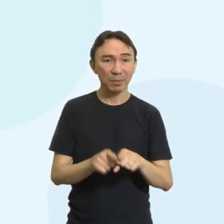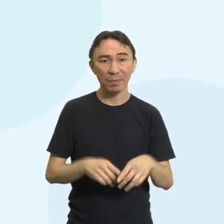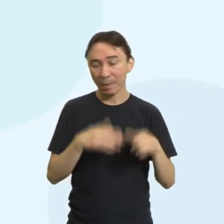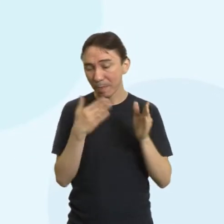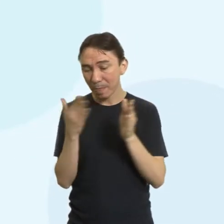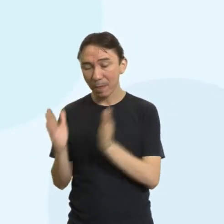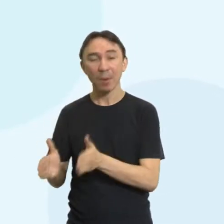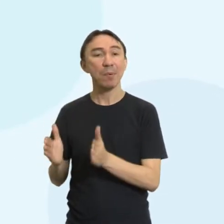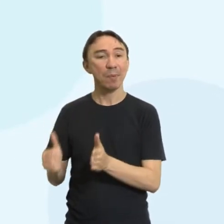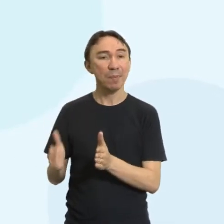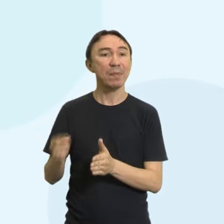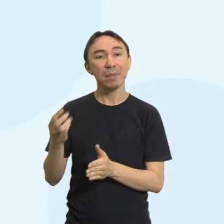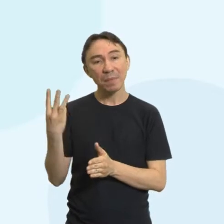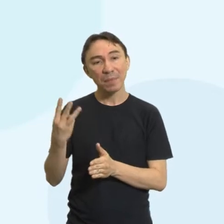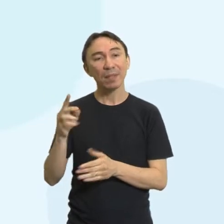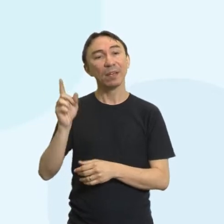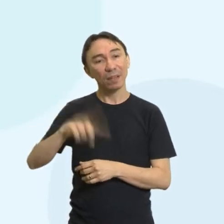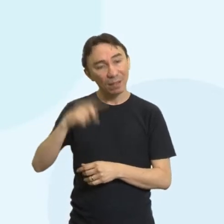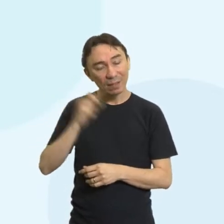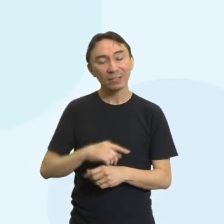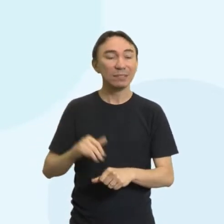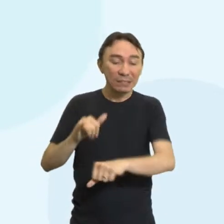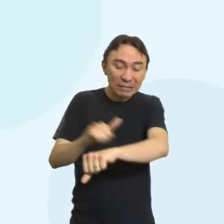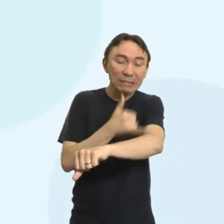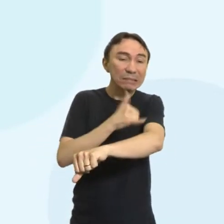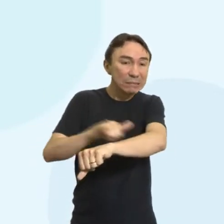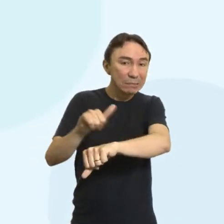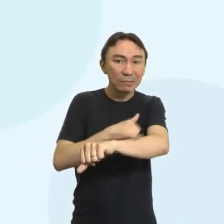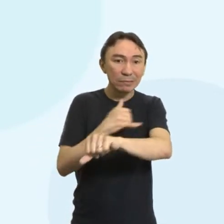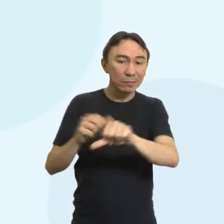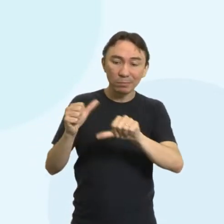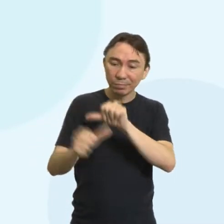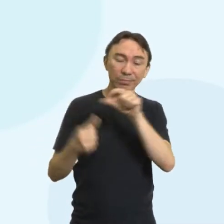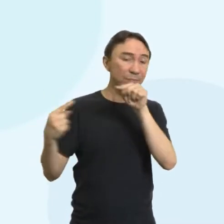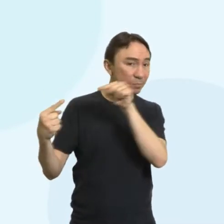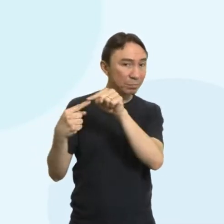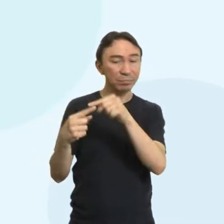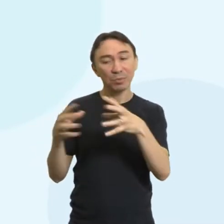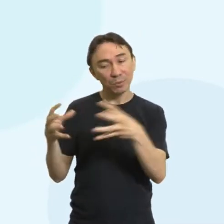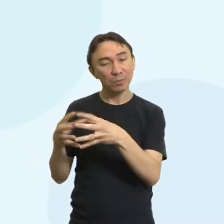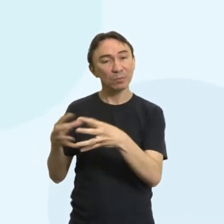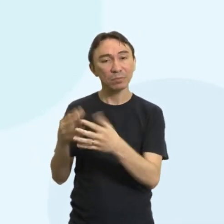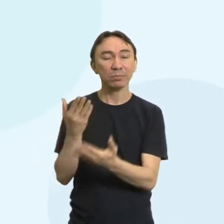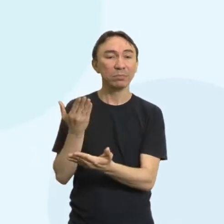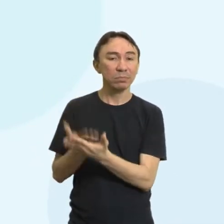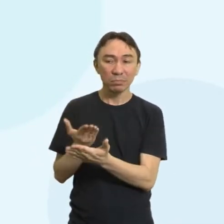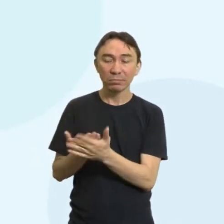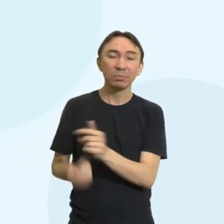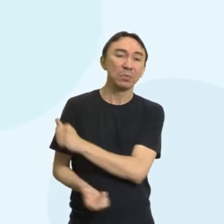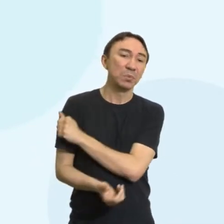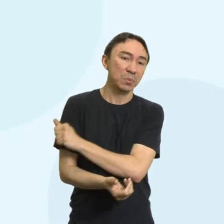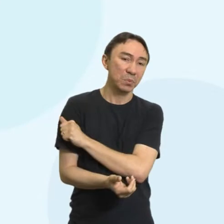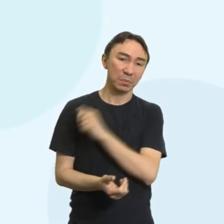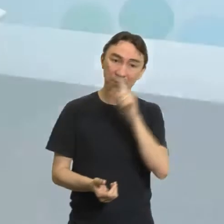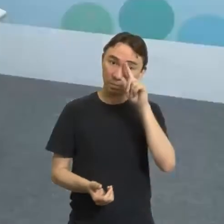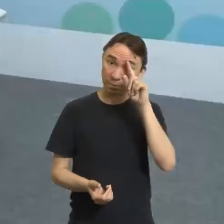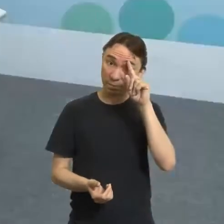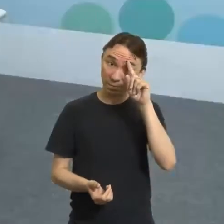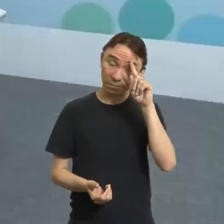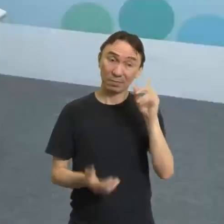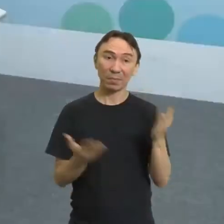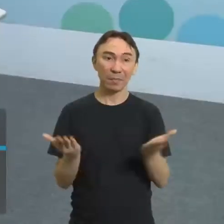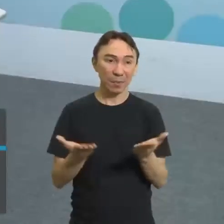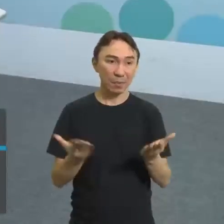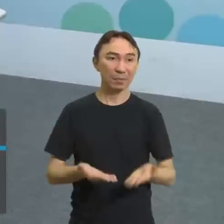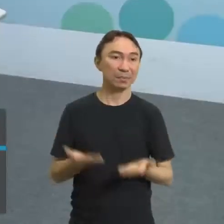atividades personalizadas para os grupos de estudantes. Eu passo então a palavra para a professora Carolina, que está aqui comigo, para a